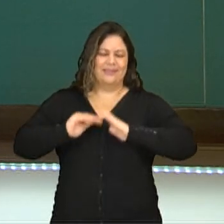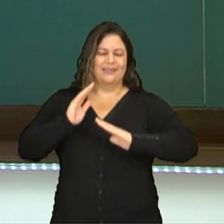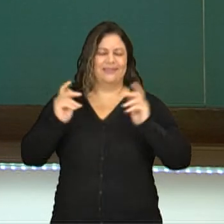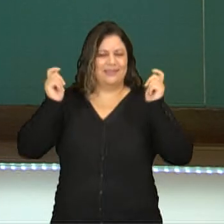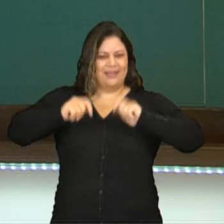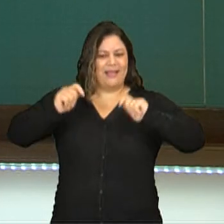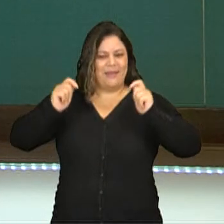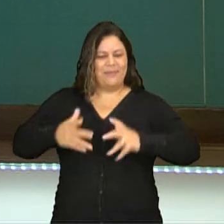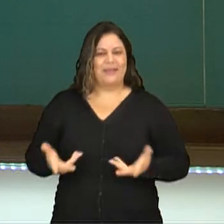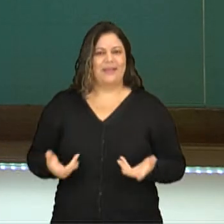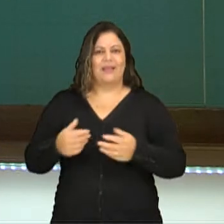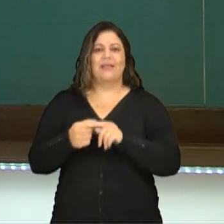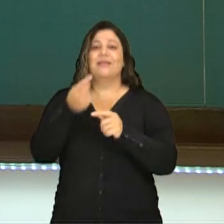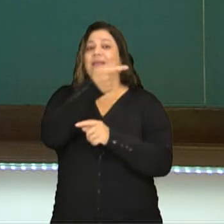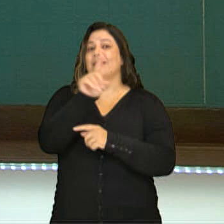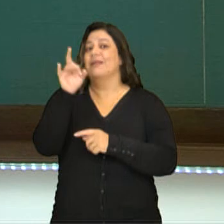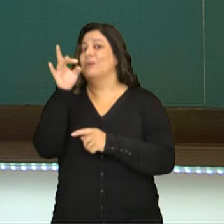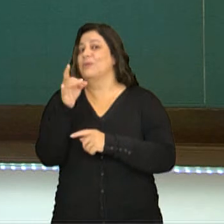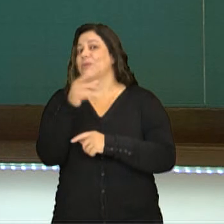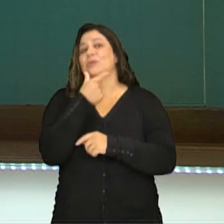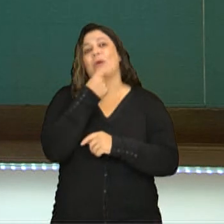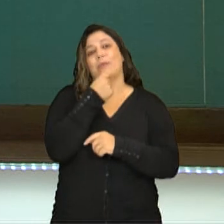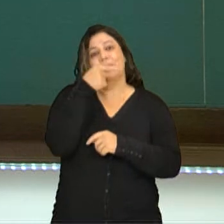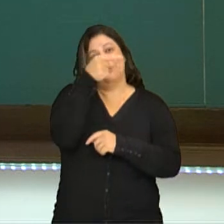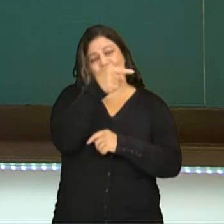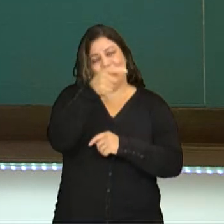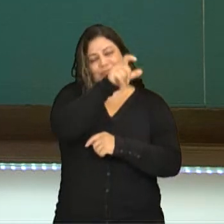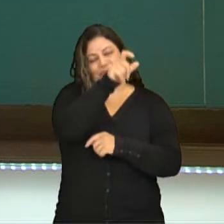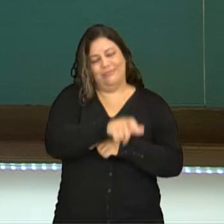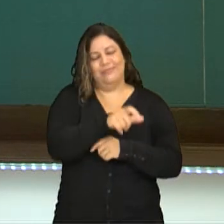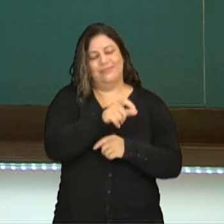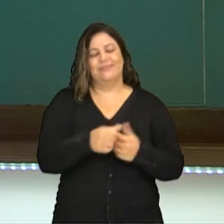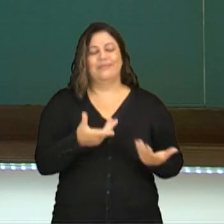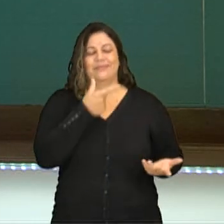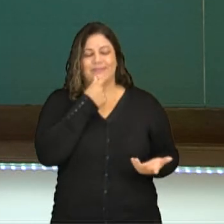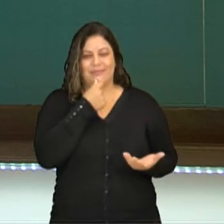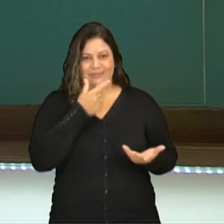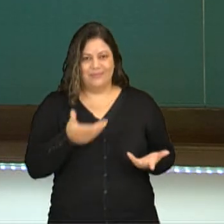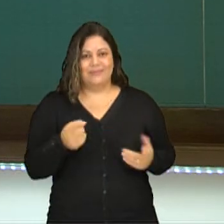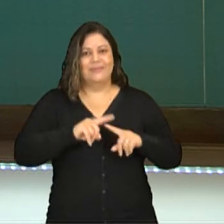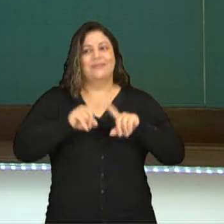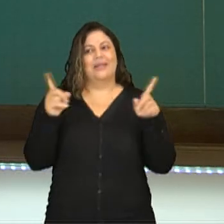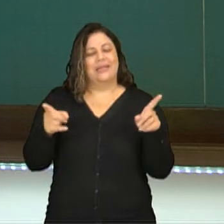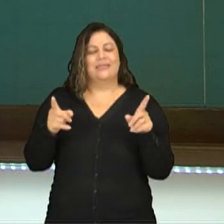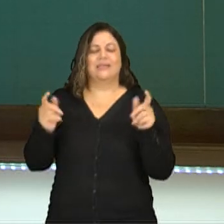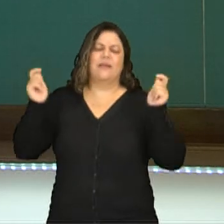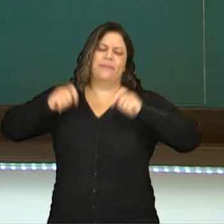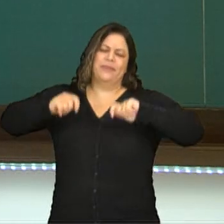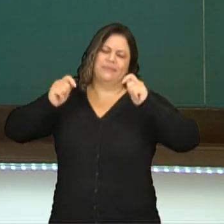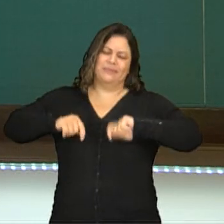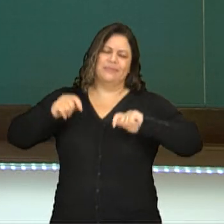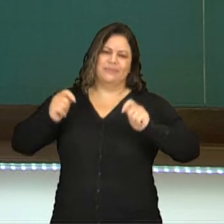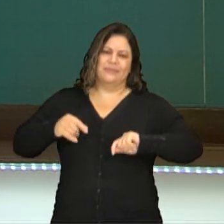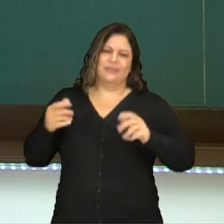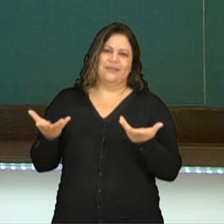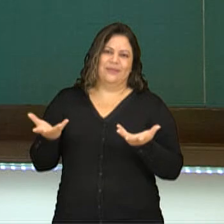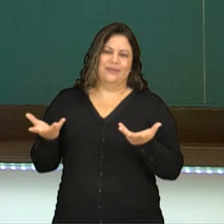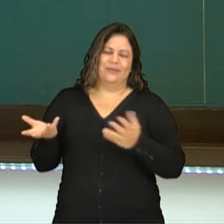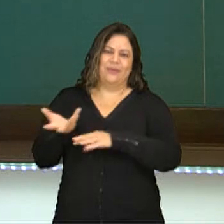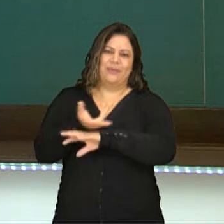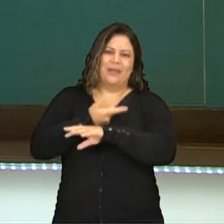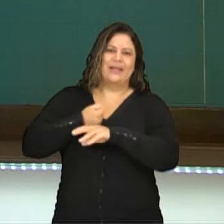e não somente para o homem por ter essa característica masculina? E às vezes a pessoa mais hábil faria a condução de uma forma